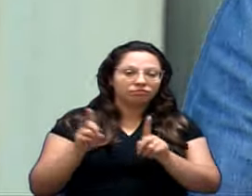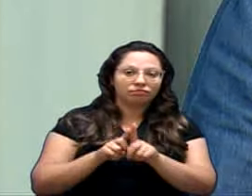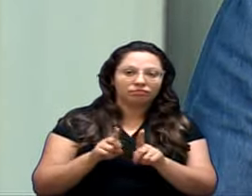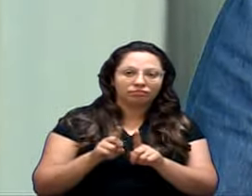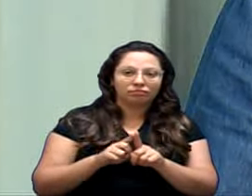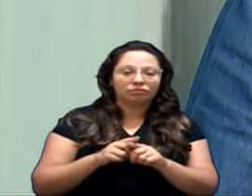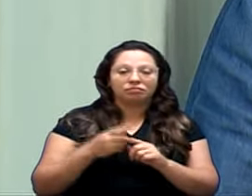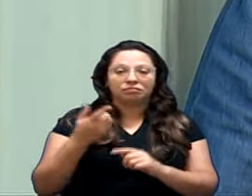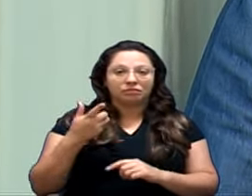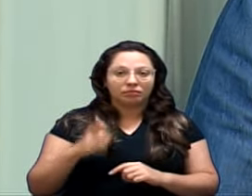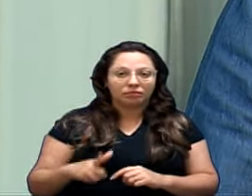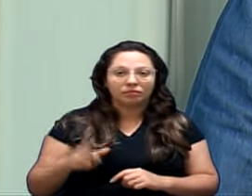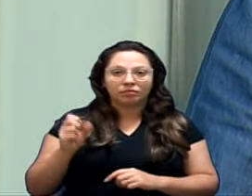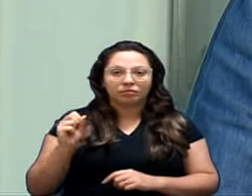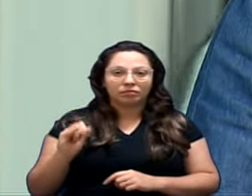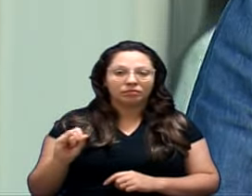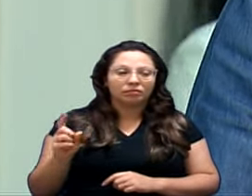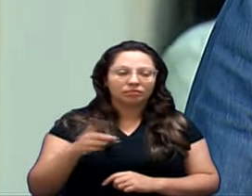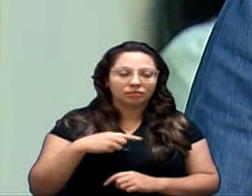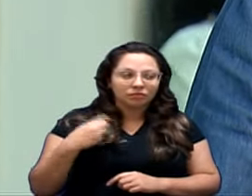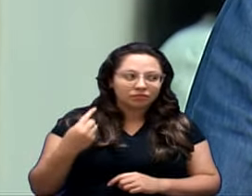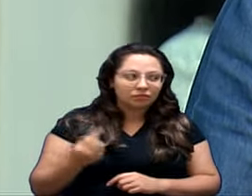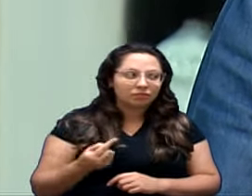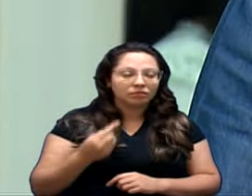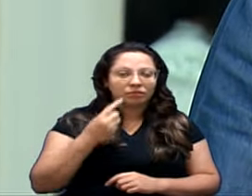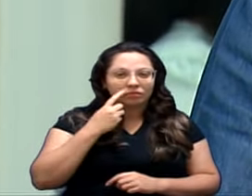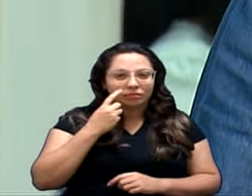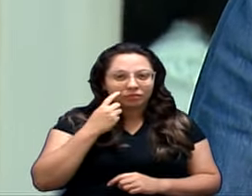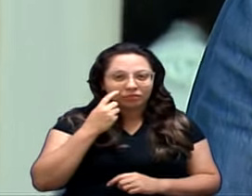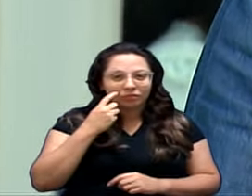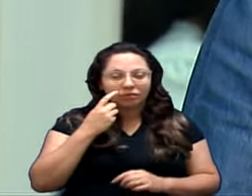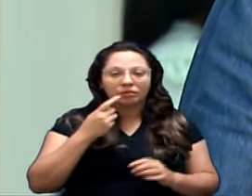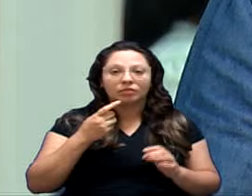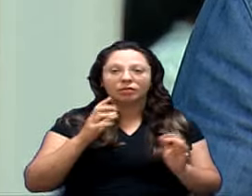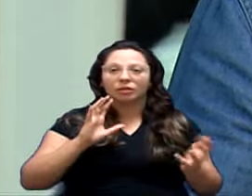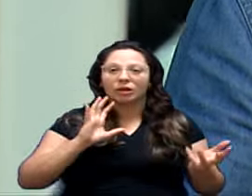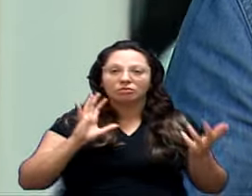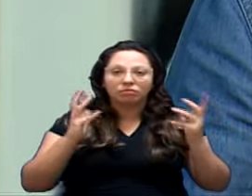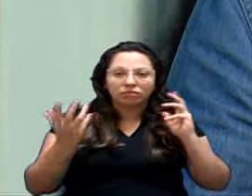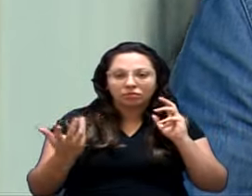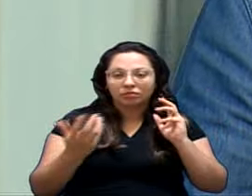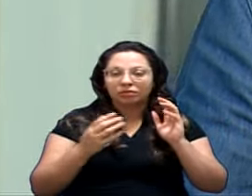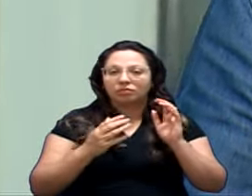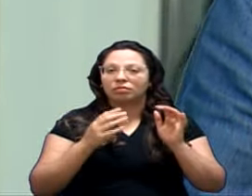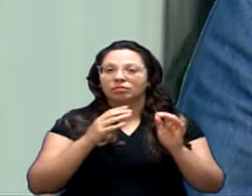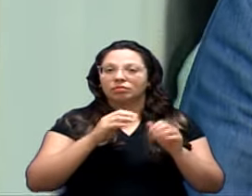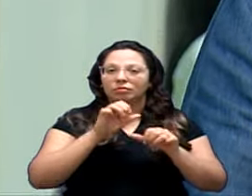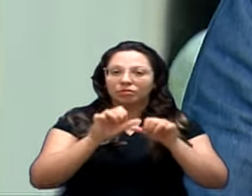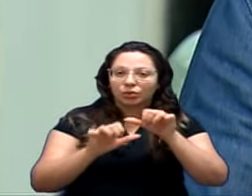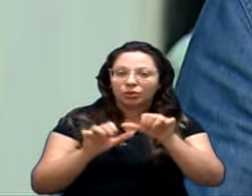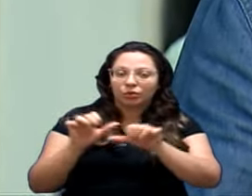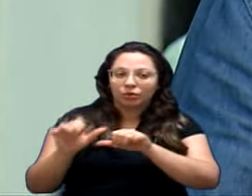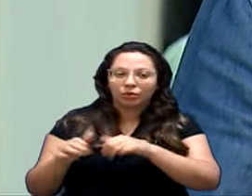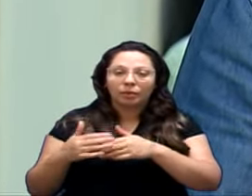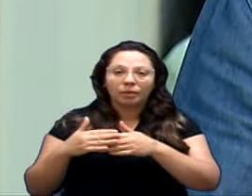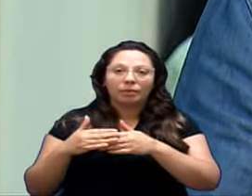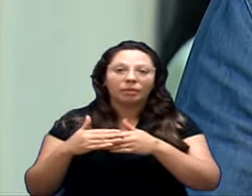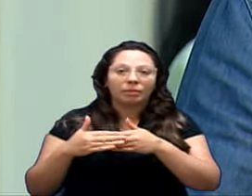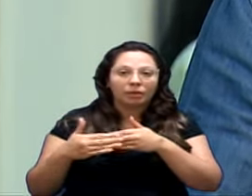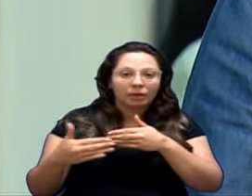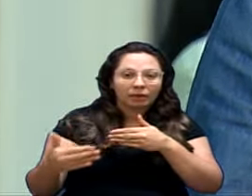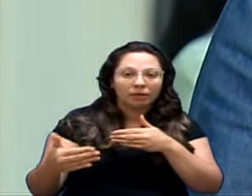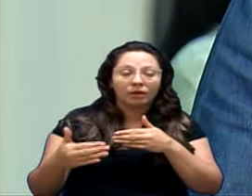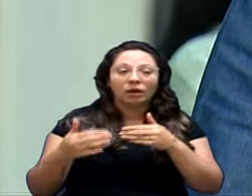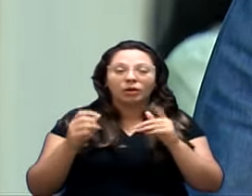sobretudo se a gente for considerar que as alterações climáticas presentes Elas serão mais intensas exatamente nessas